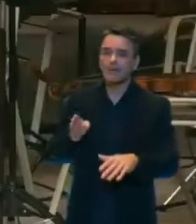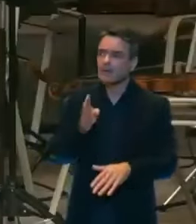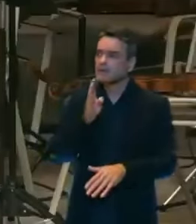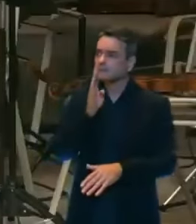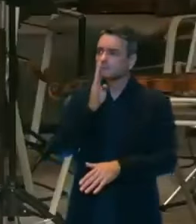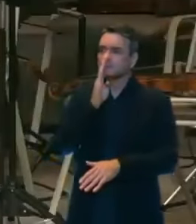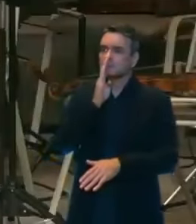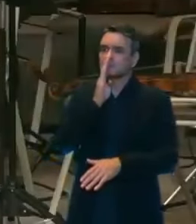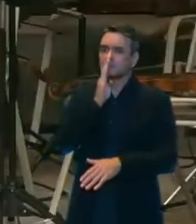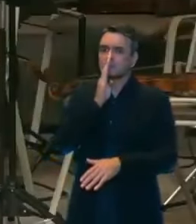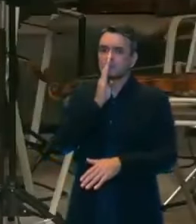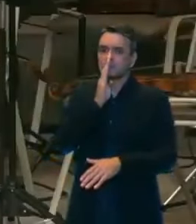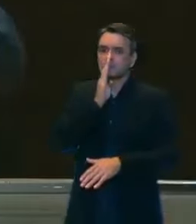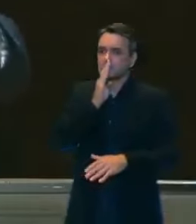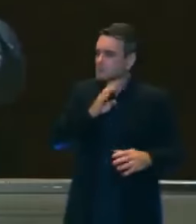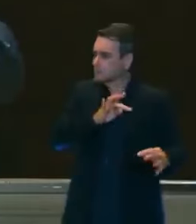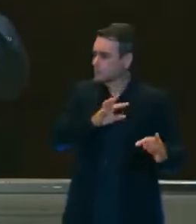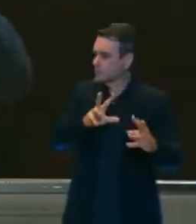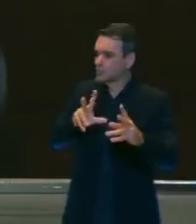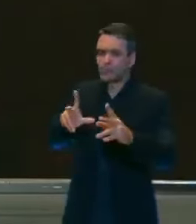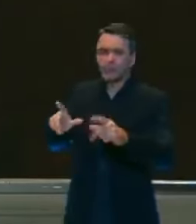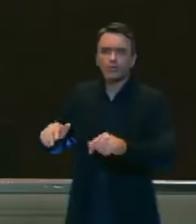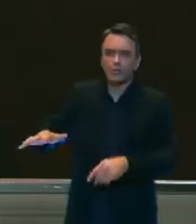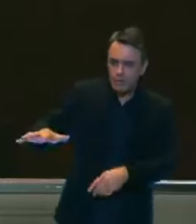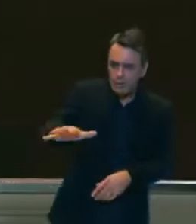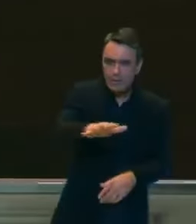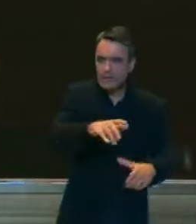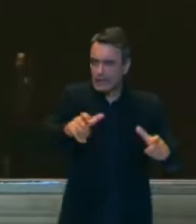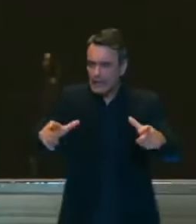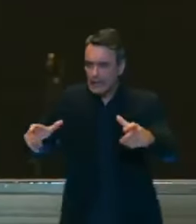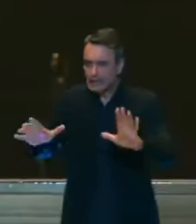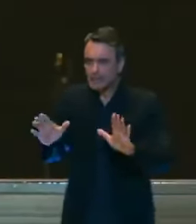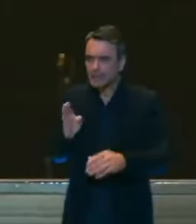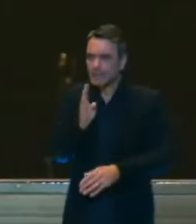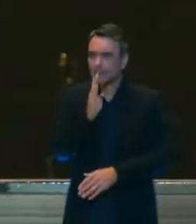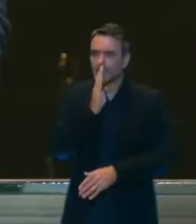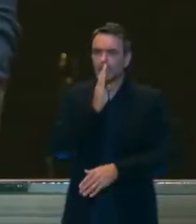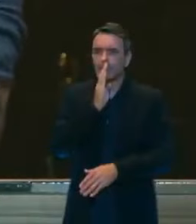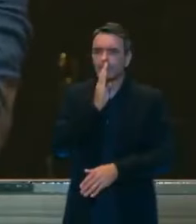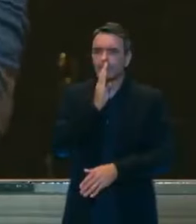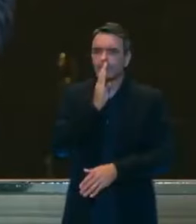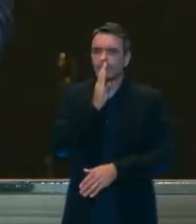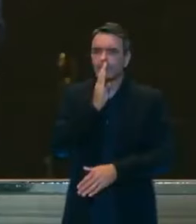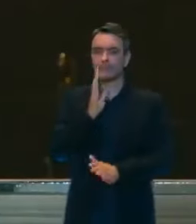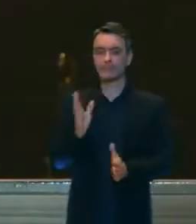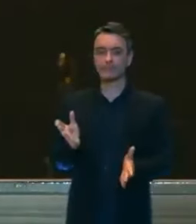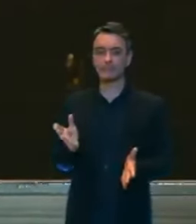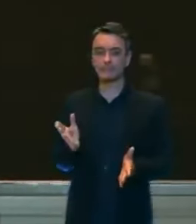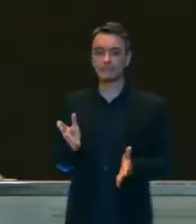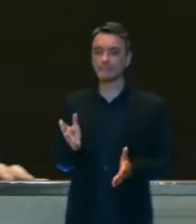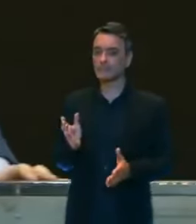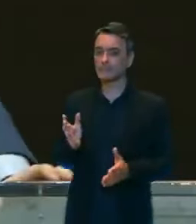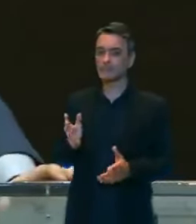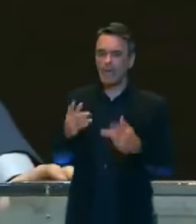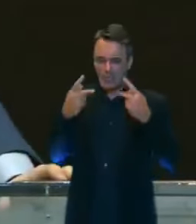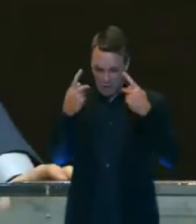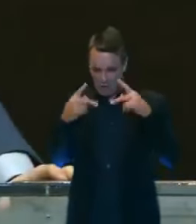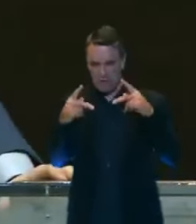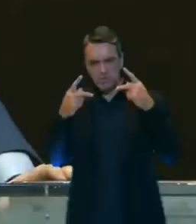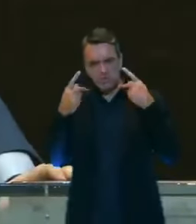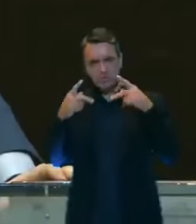um ai, um pio, nada. Sabe aquele silêncio paralisador? E aquele homem não parava de